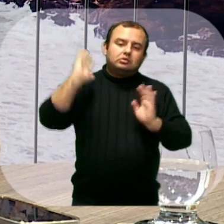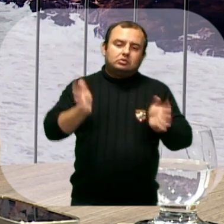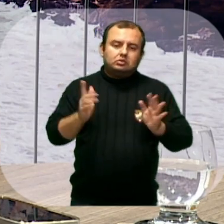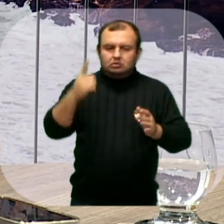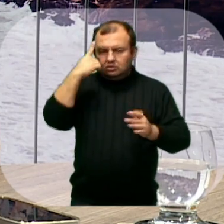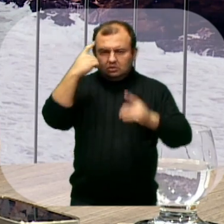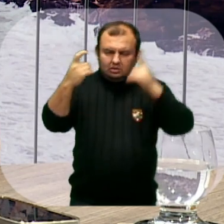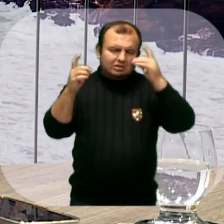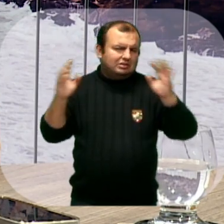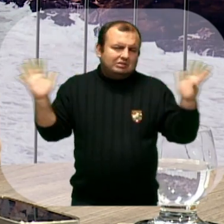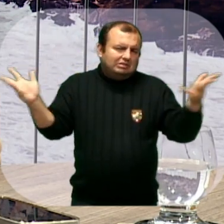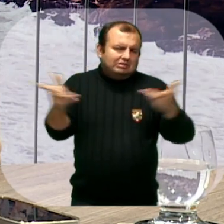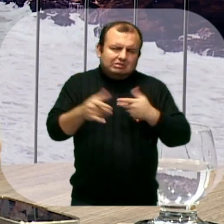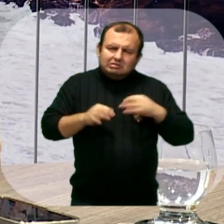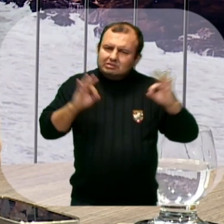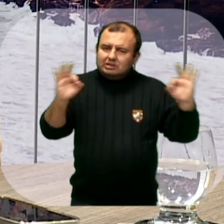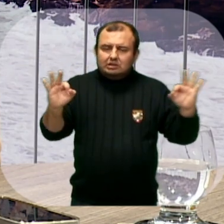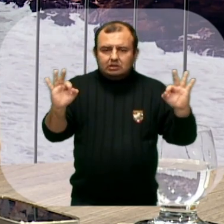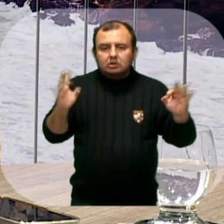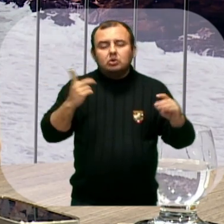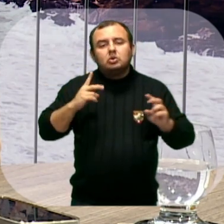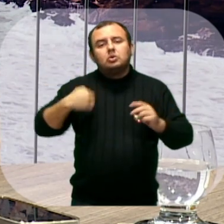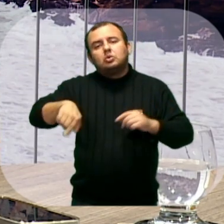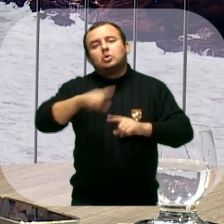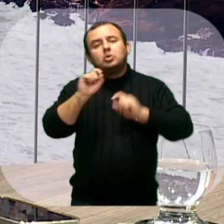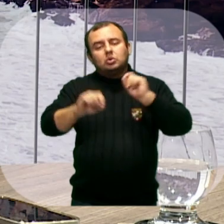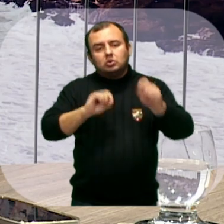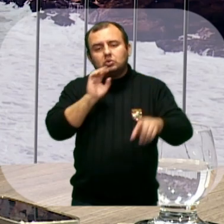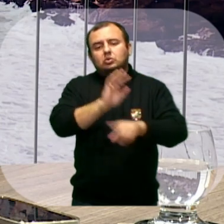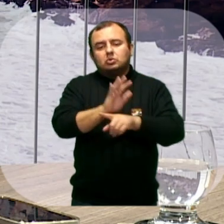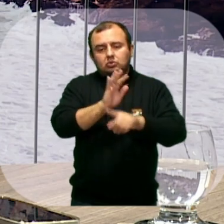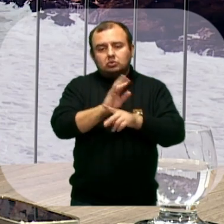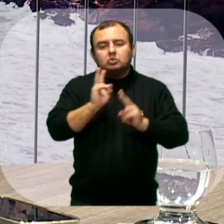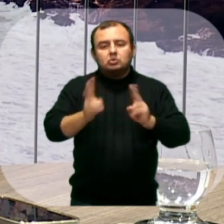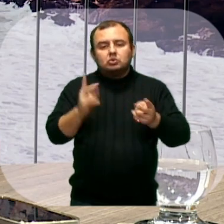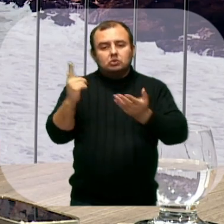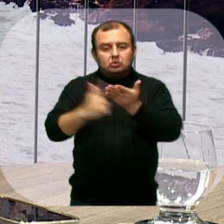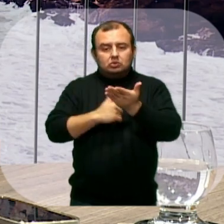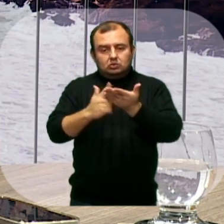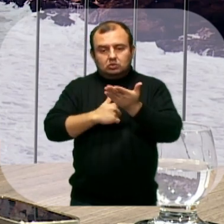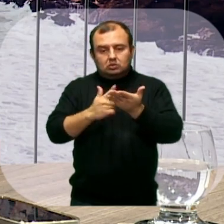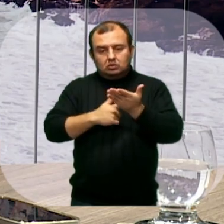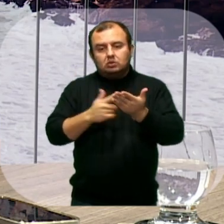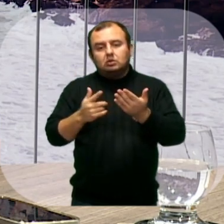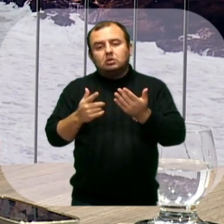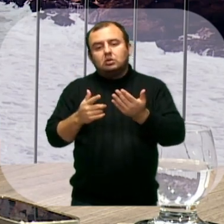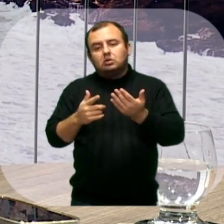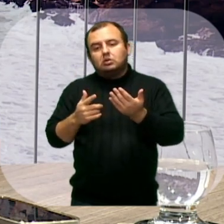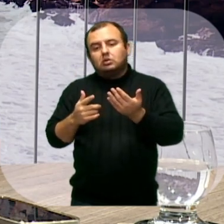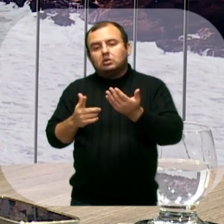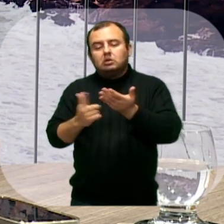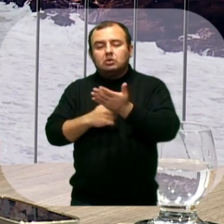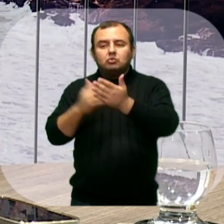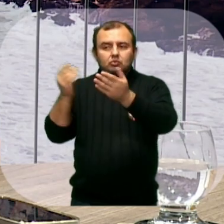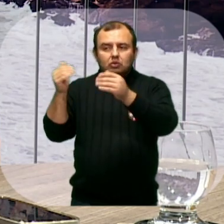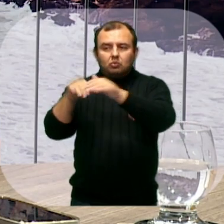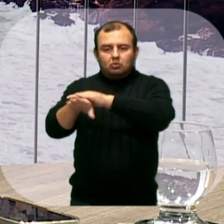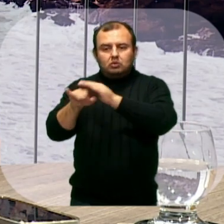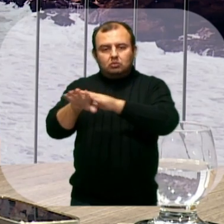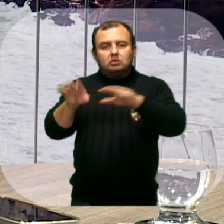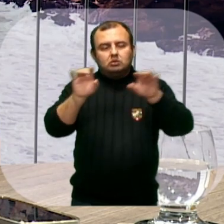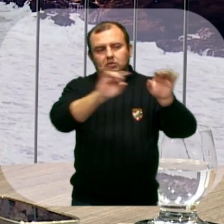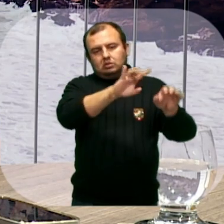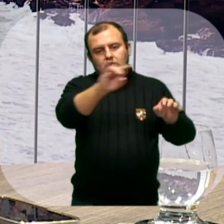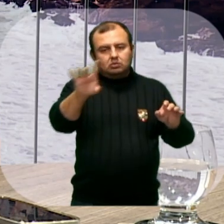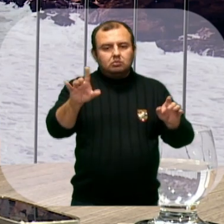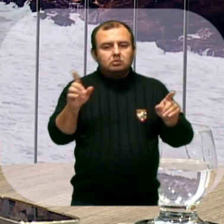Ideia excelente que nós estamos alimentando com livros. De vez em quando a gente passa abastecendo de livros as casinhas.